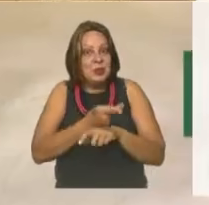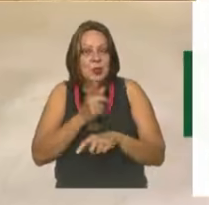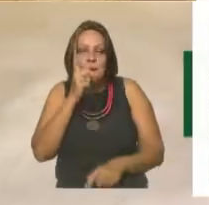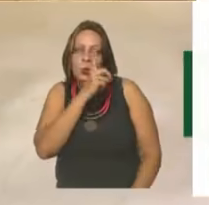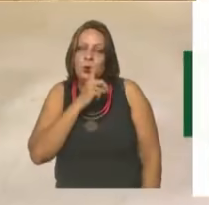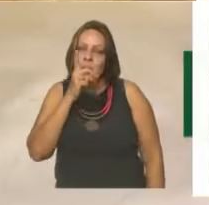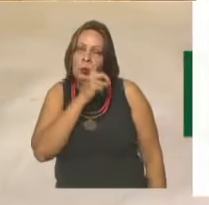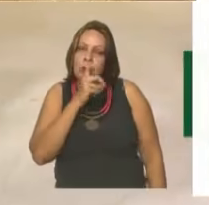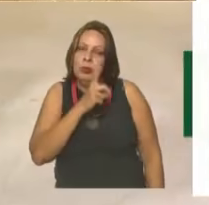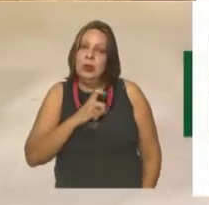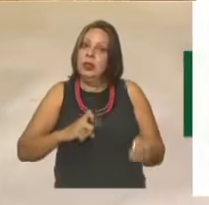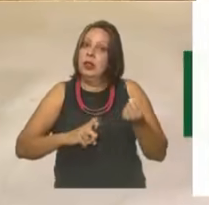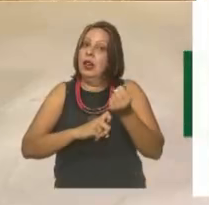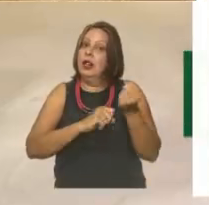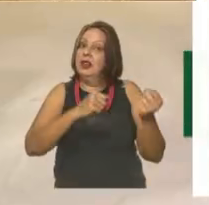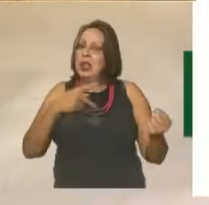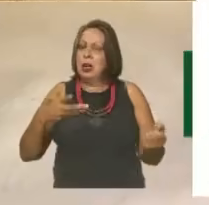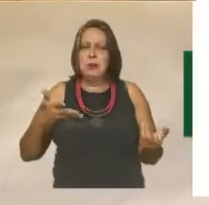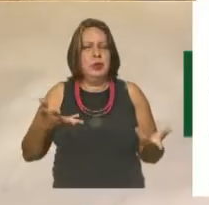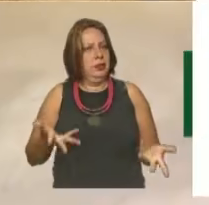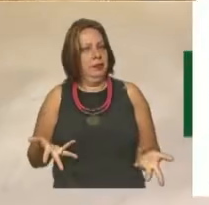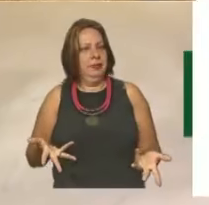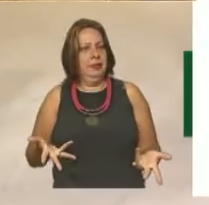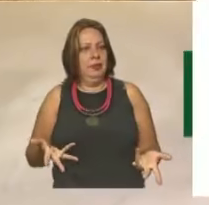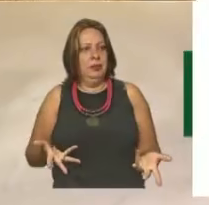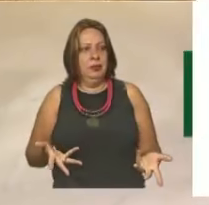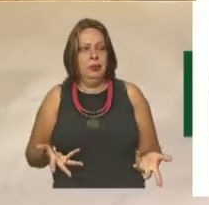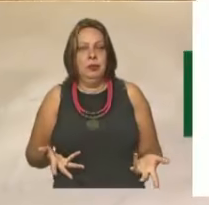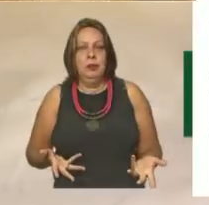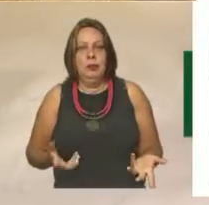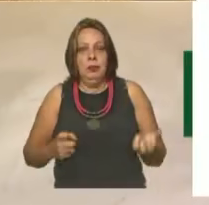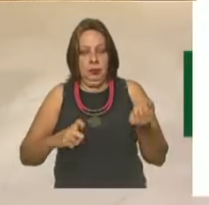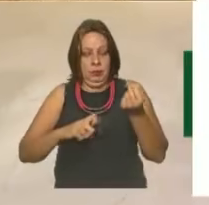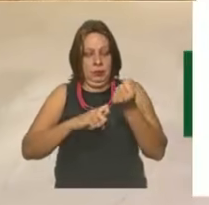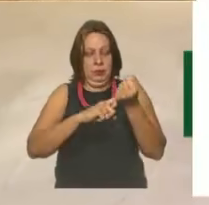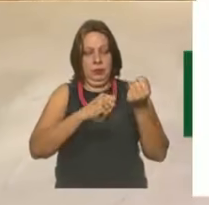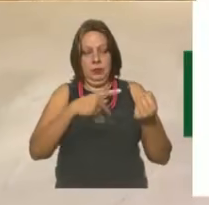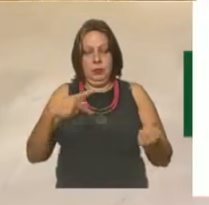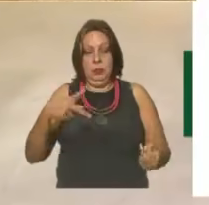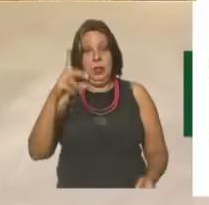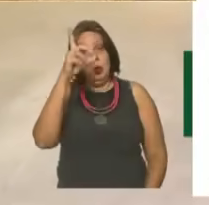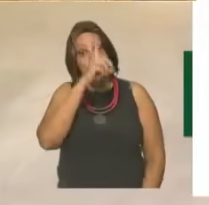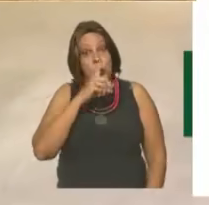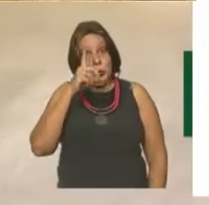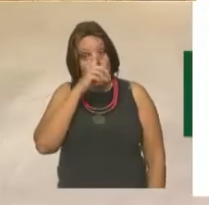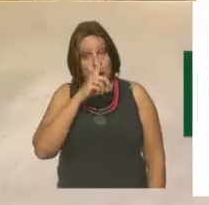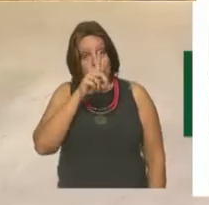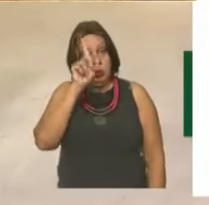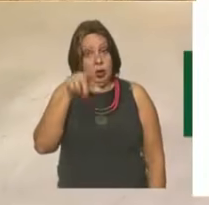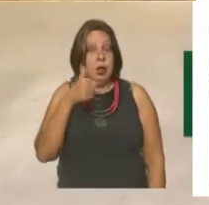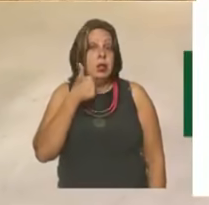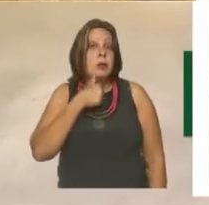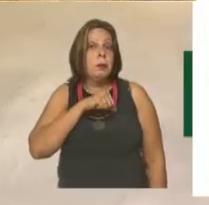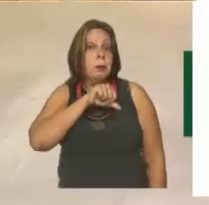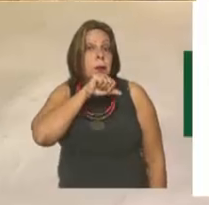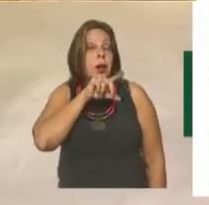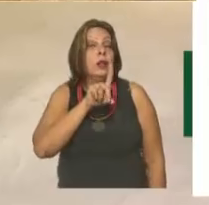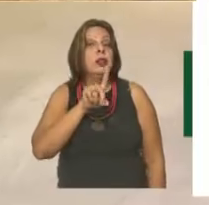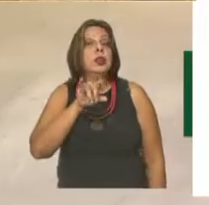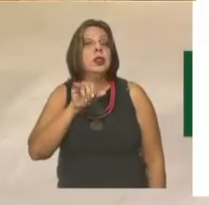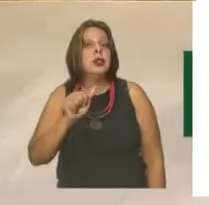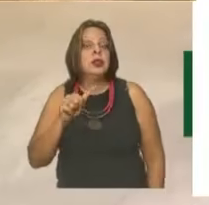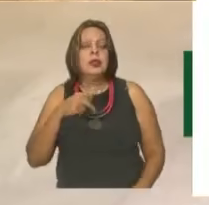domingão, só o Caju Cap te proporciona, não é? Mas, ó, falando em Caju Cap, domingão é o Dia das Mães. E aí você